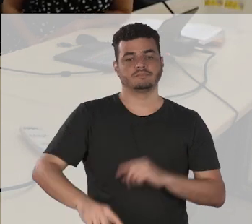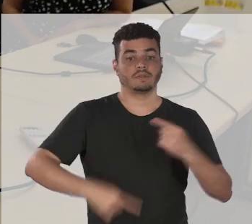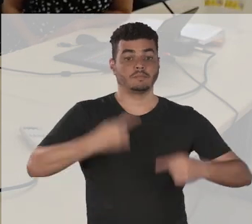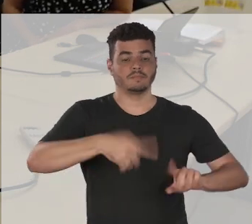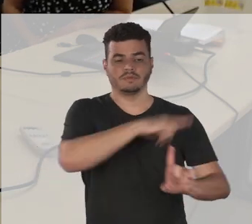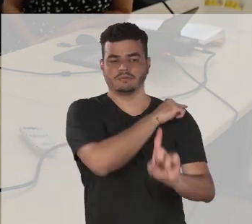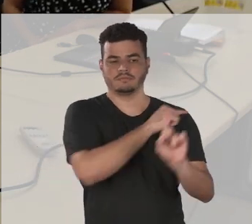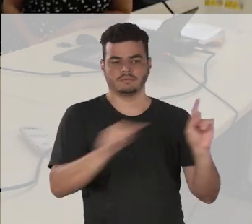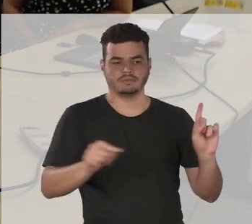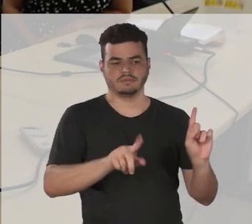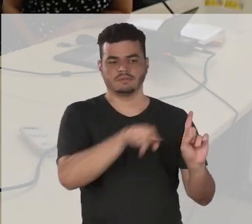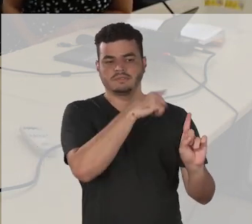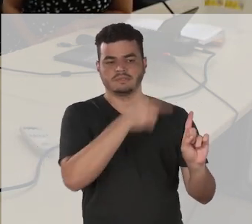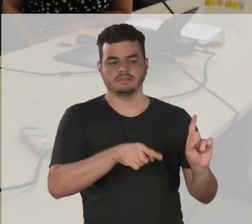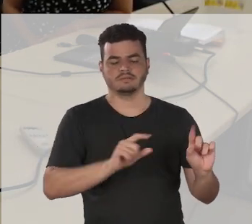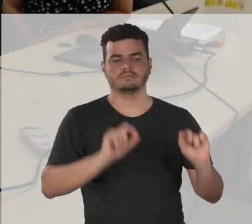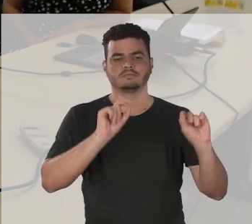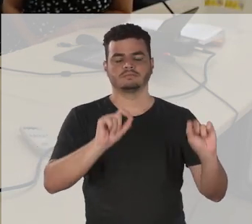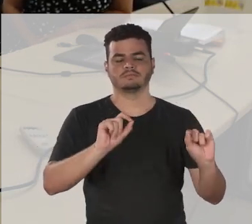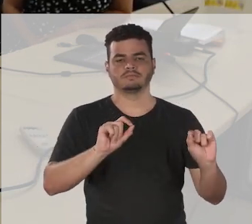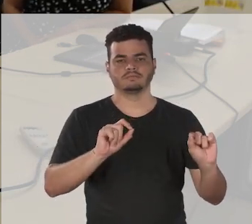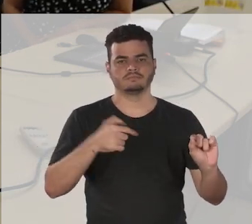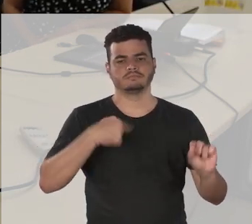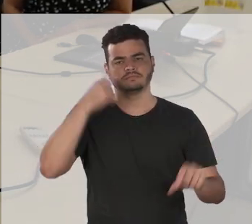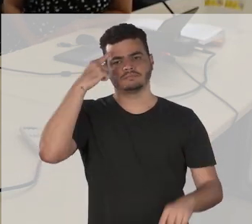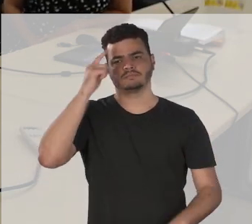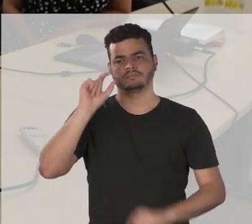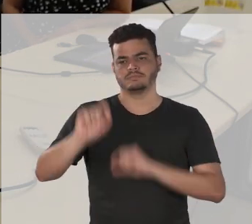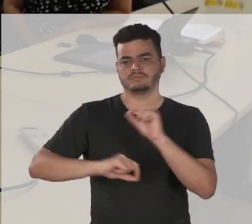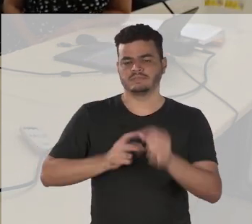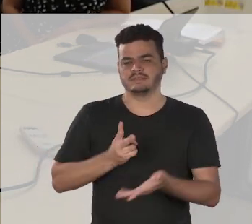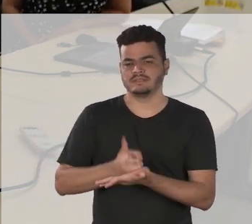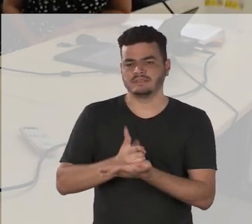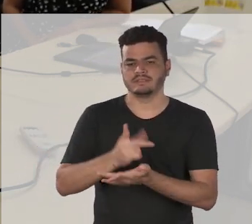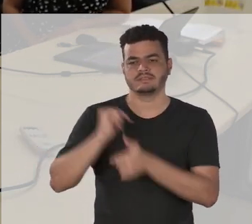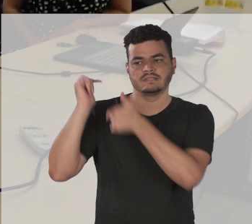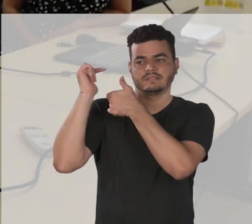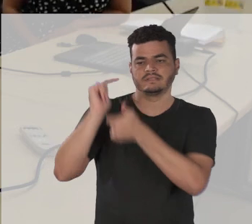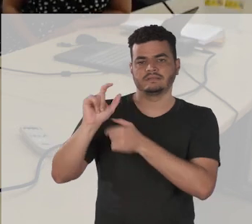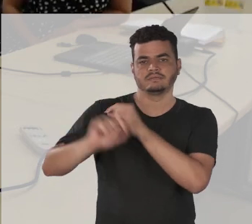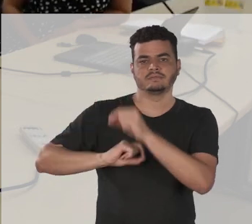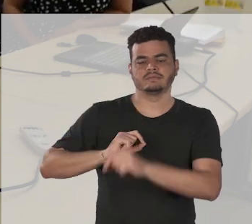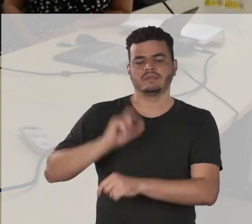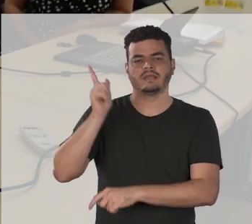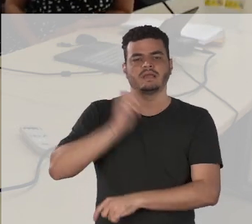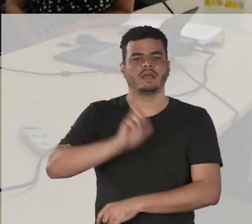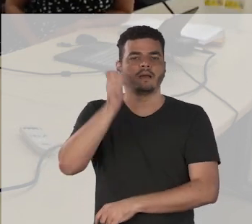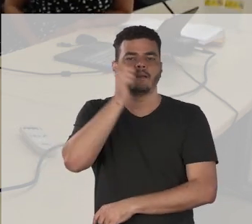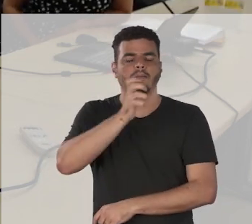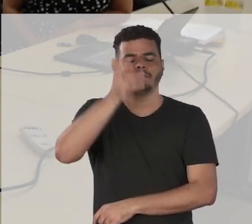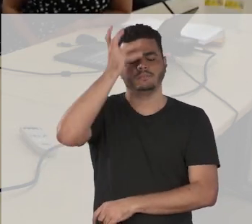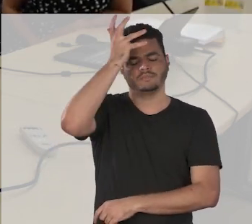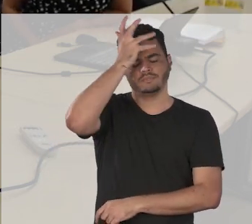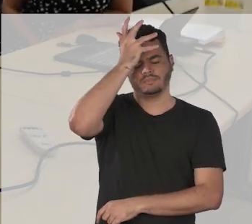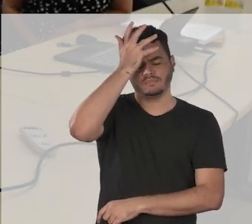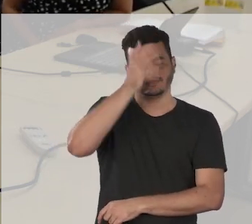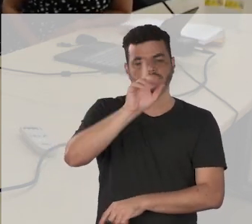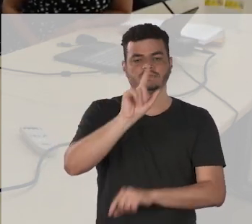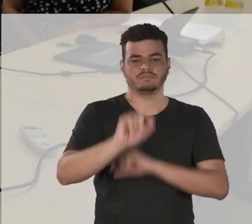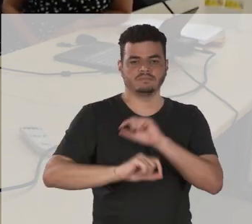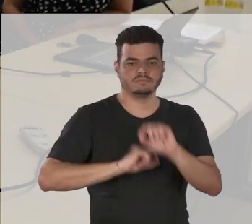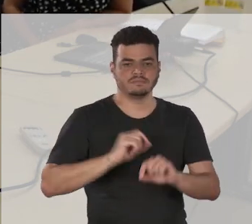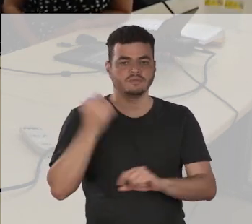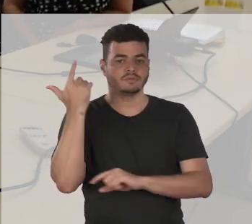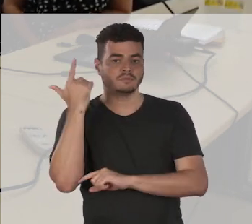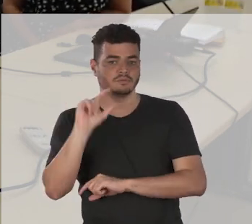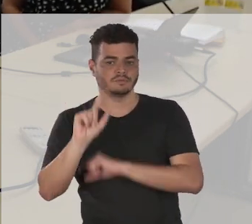contos clássicos, eu me lembrei da coleção Antiprincesas, né, e Anti-Heróis, que faz esse trabalho de